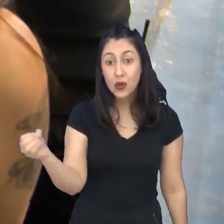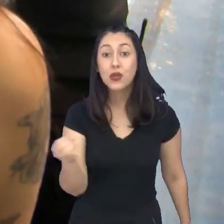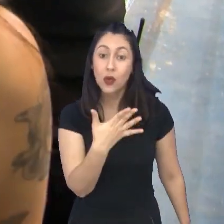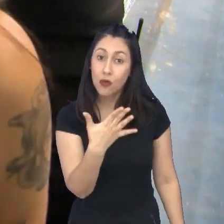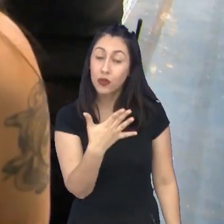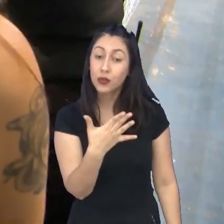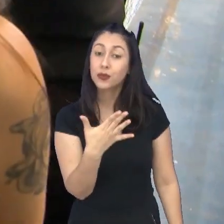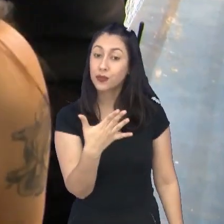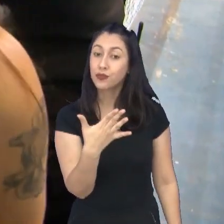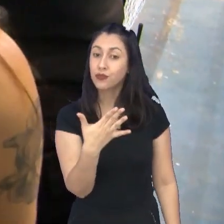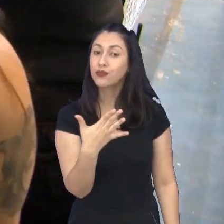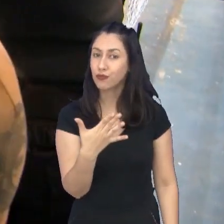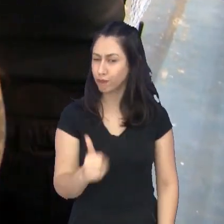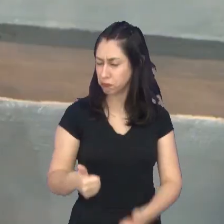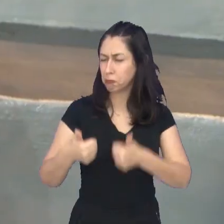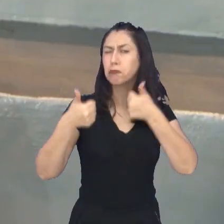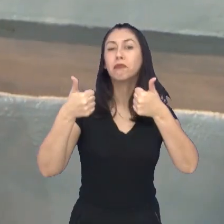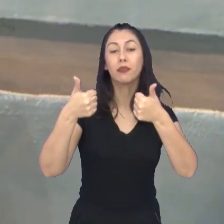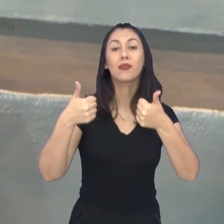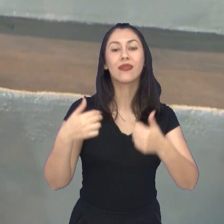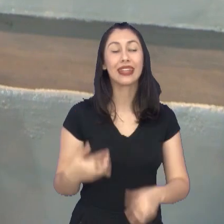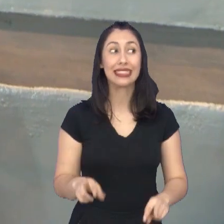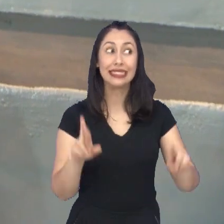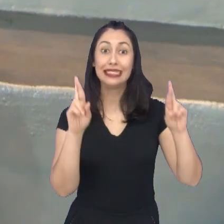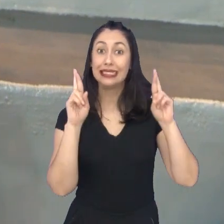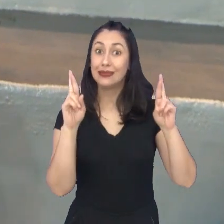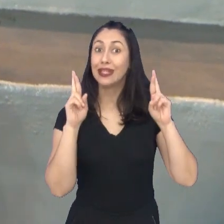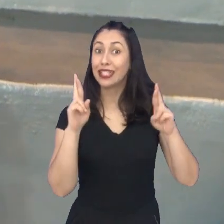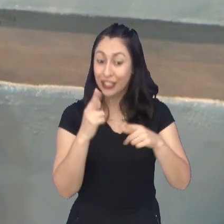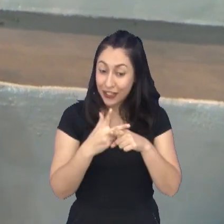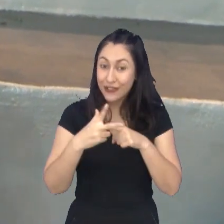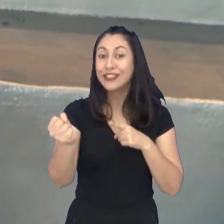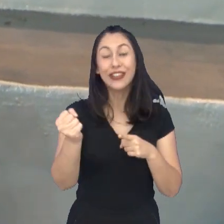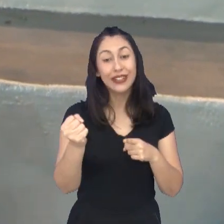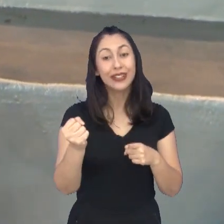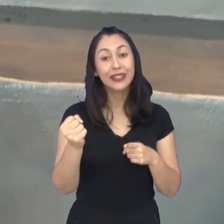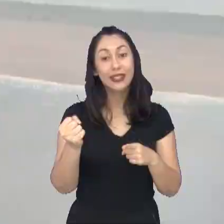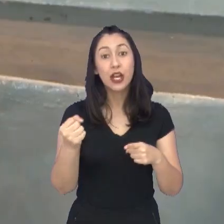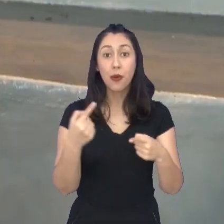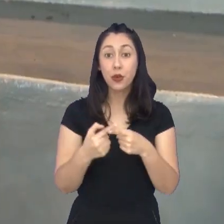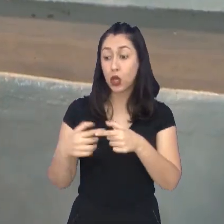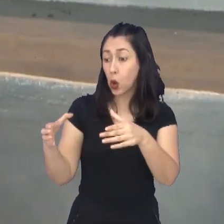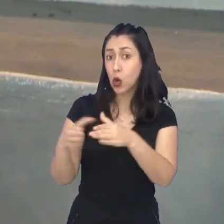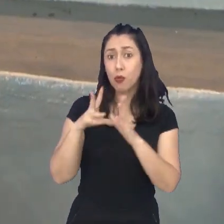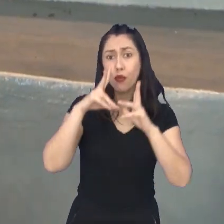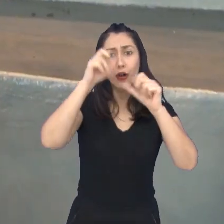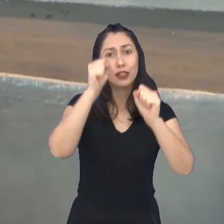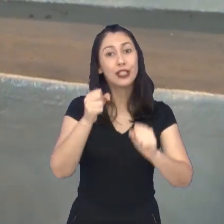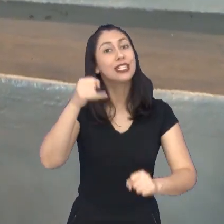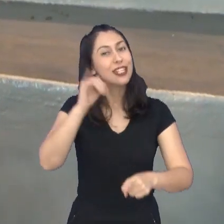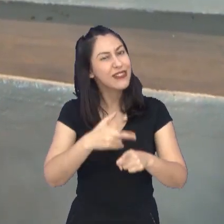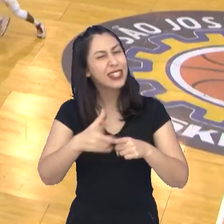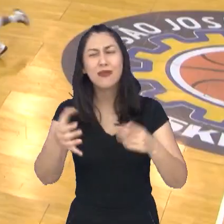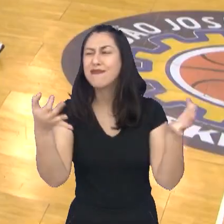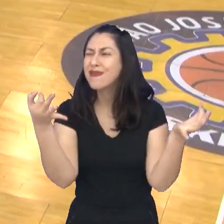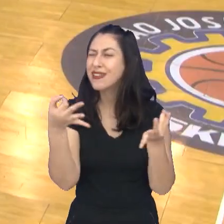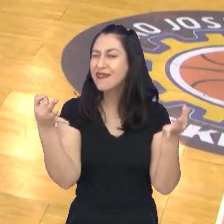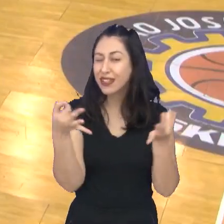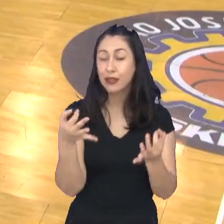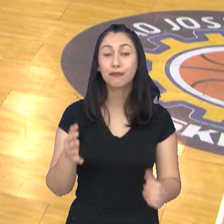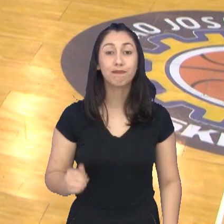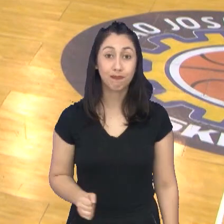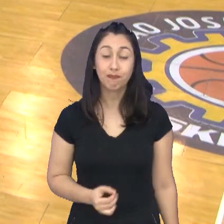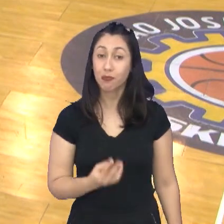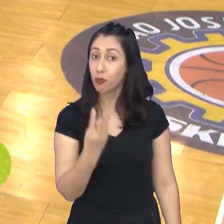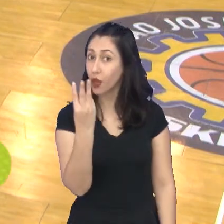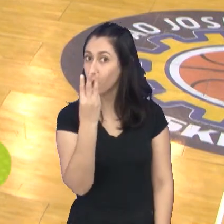bastante, tô bem positiva. A expectativa é que ganhe, né? Pinheiros é um time forte, se ganhar tá ótimo, tá perfeito. O